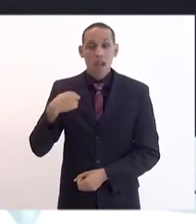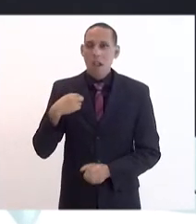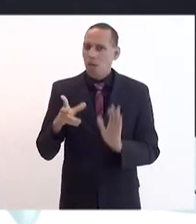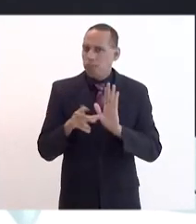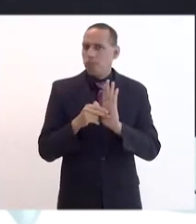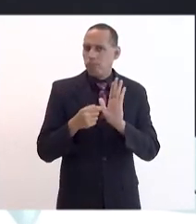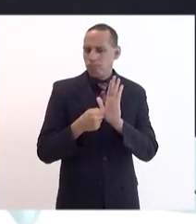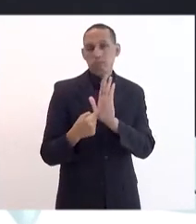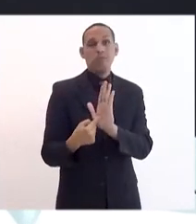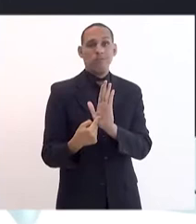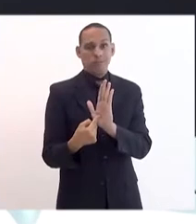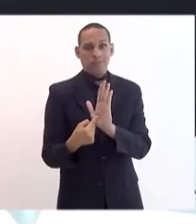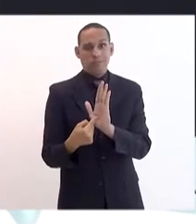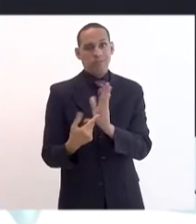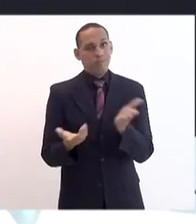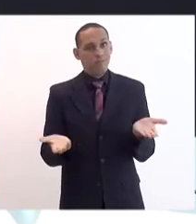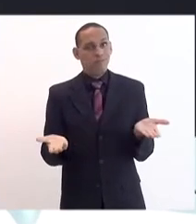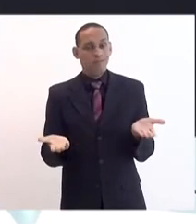emendas.